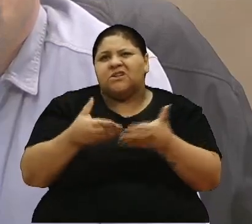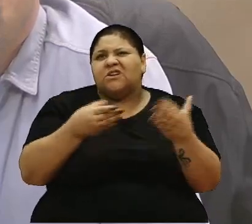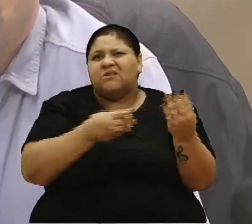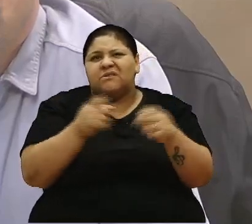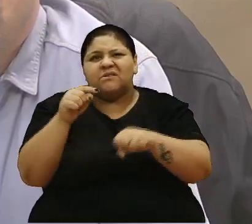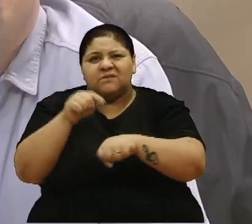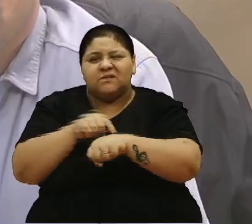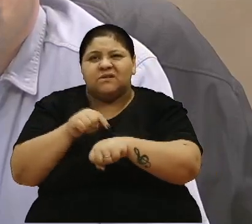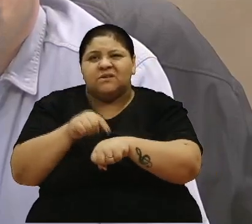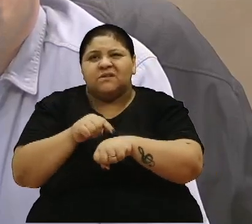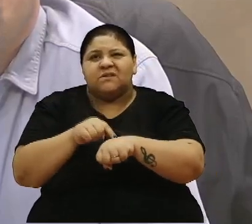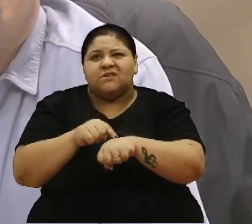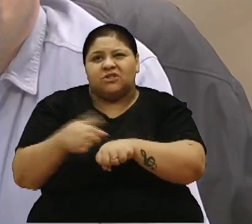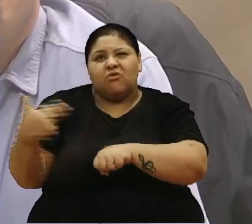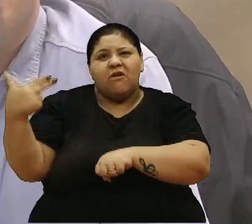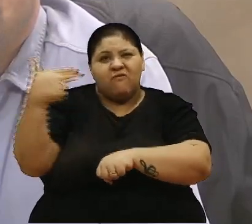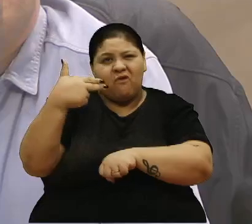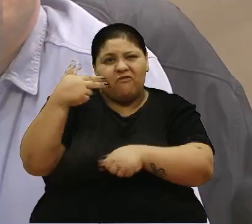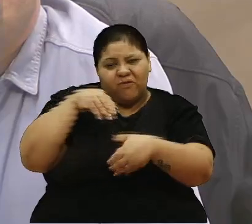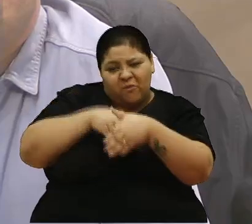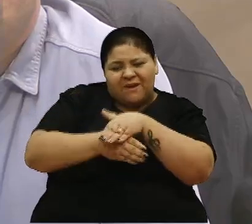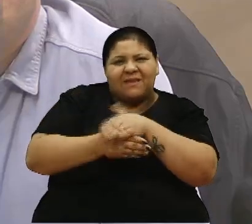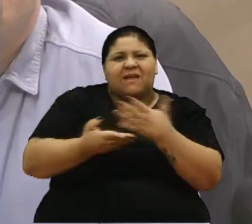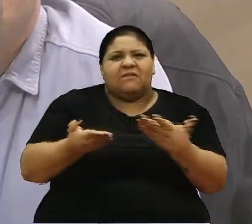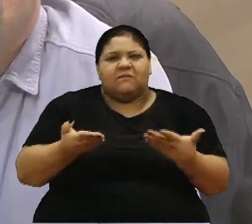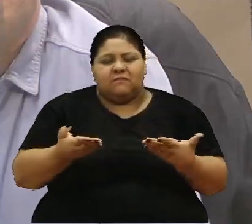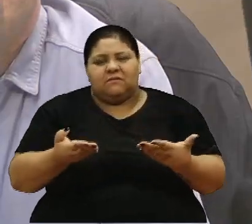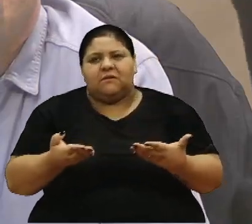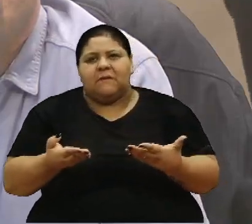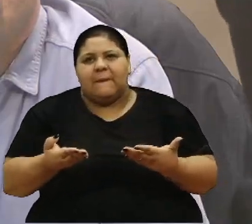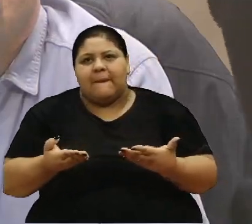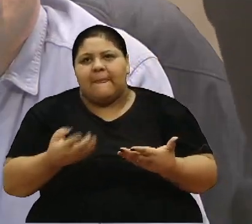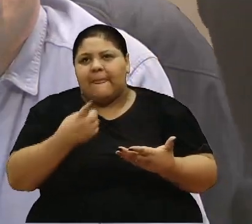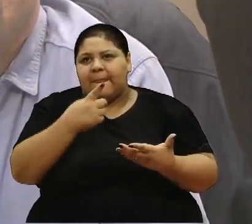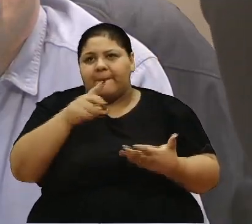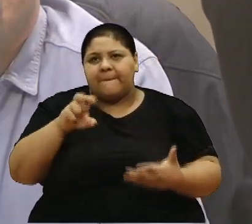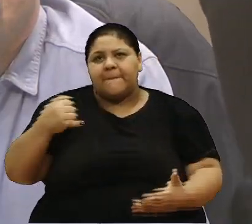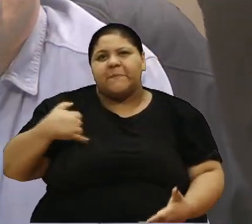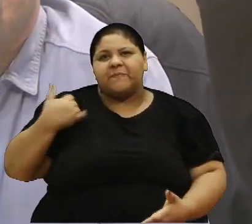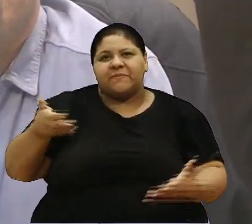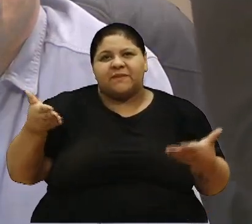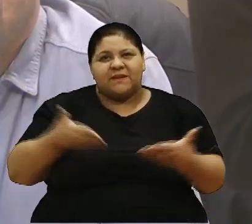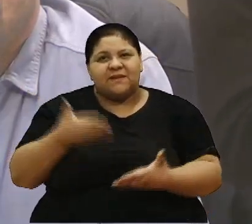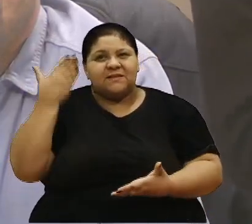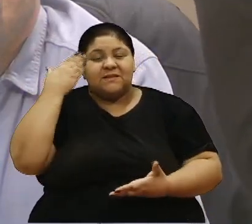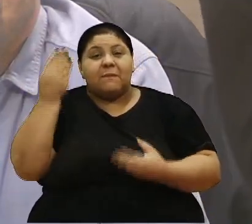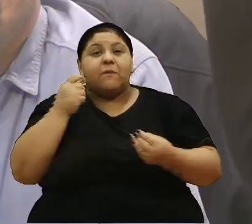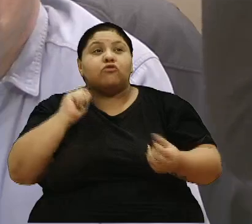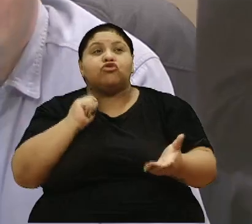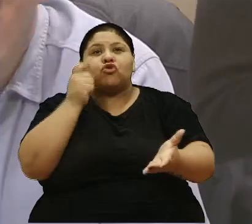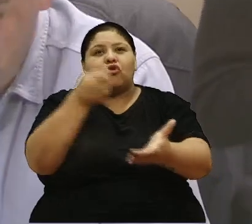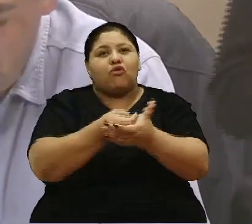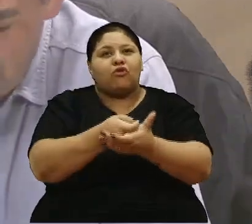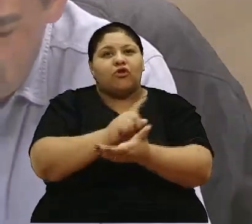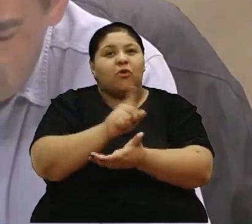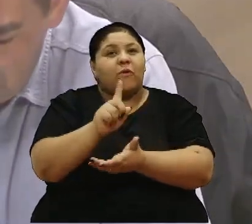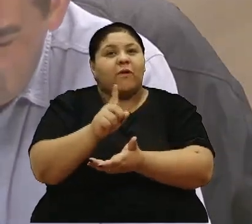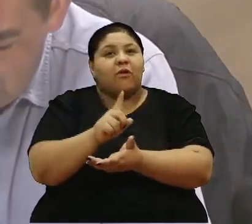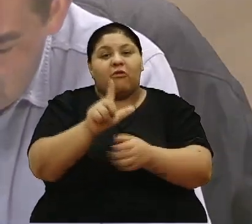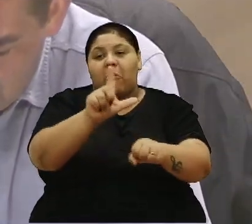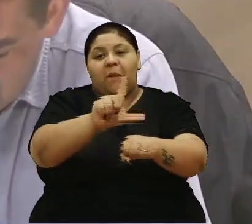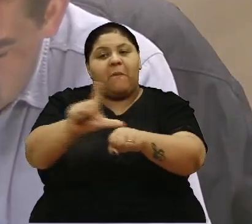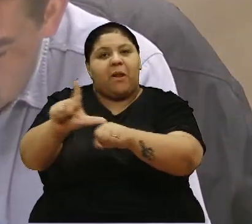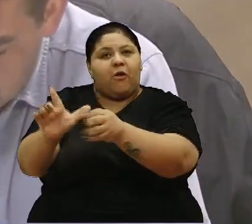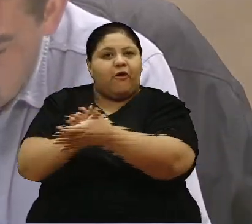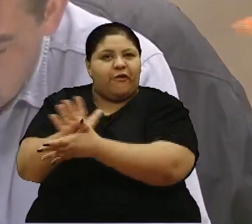tinha um revólver calibre 38, vereador Cristiano Becker. Então, com 15 anos, ele já sabe onde comprar o revólver 38, que não é em nenhuma